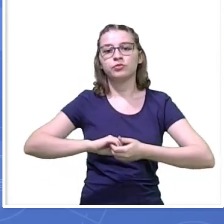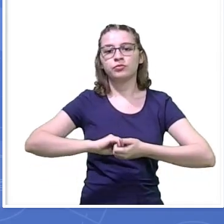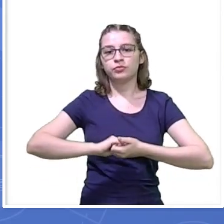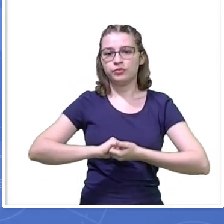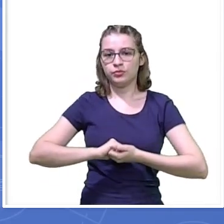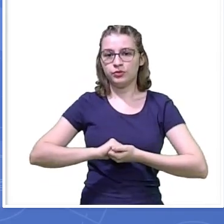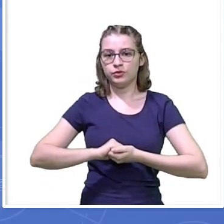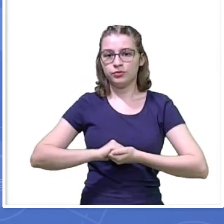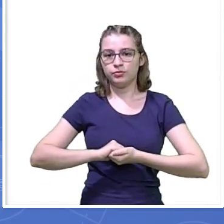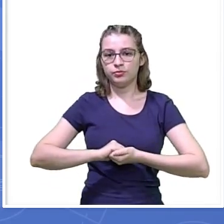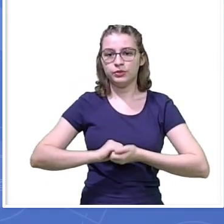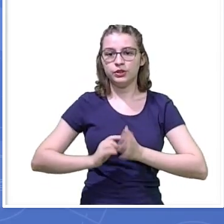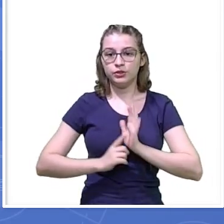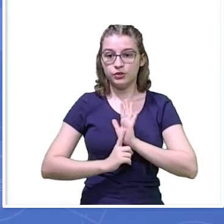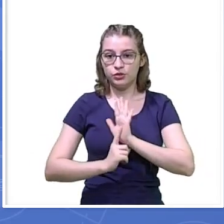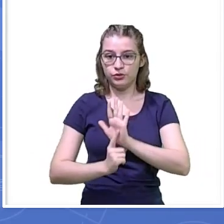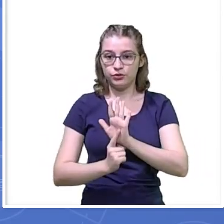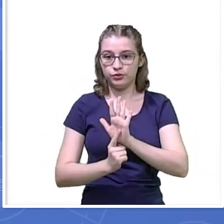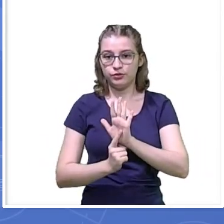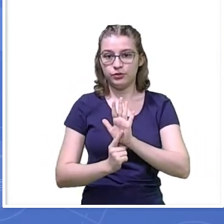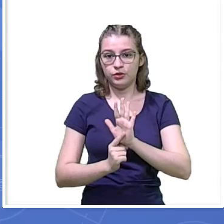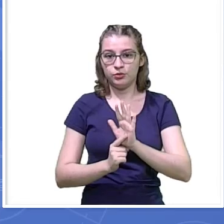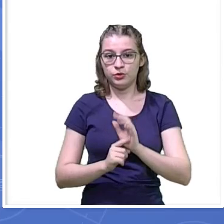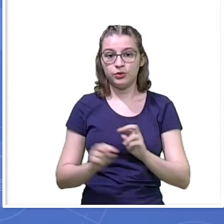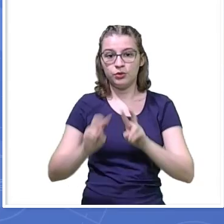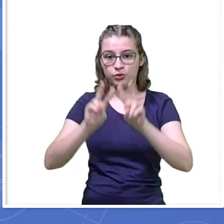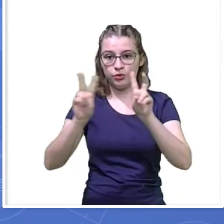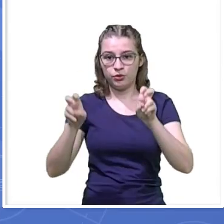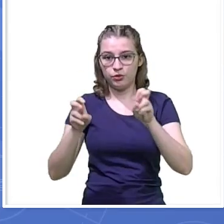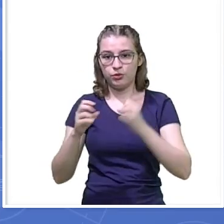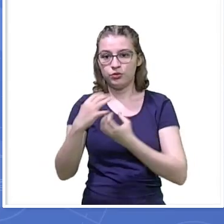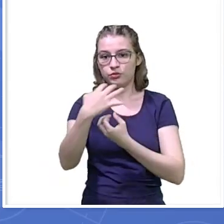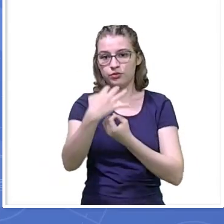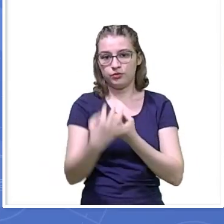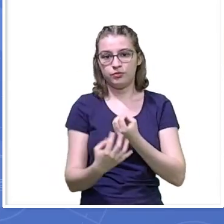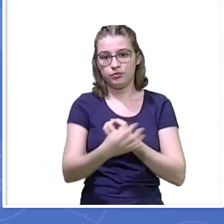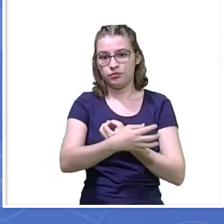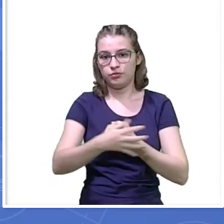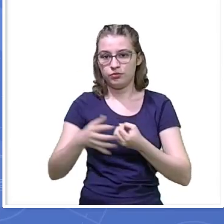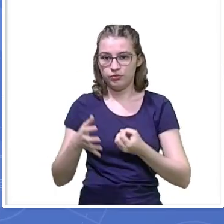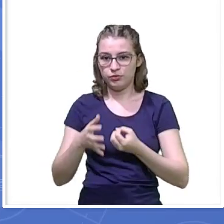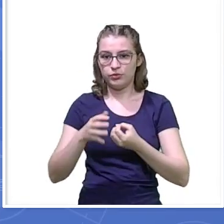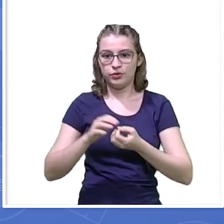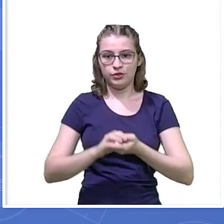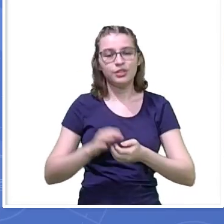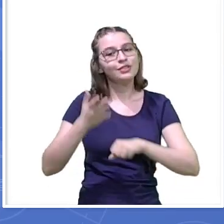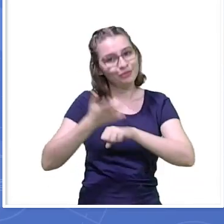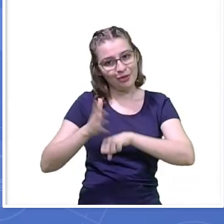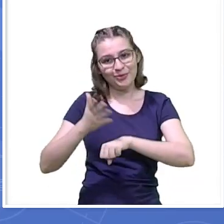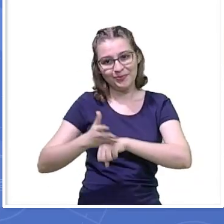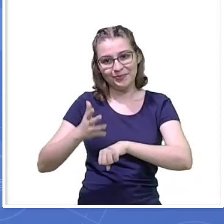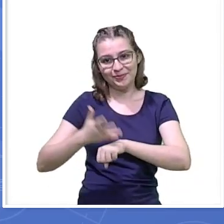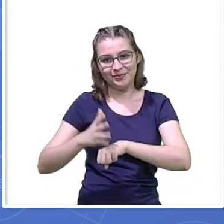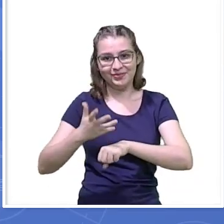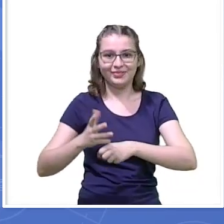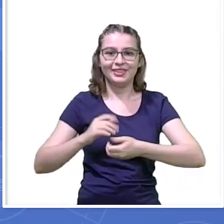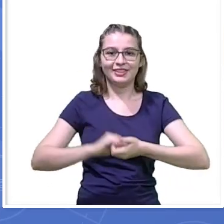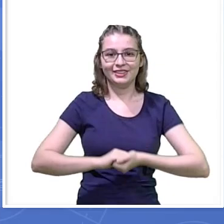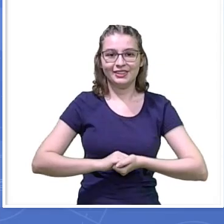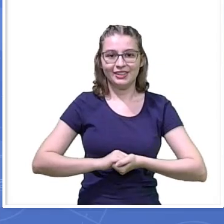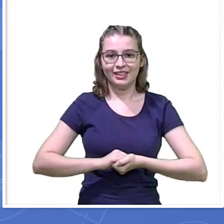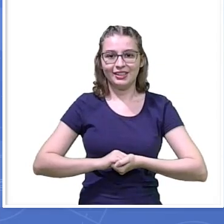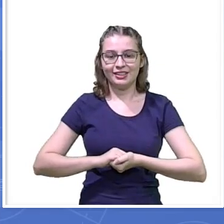vai trazer para vocês com relação ao conteúdo da aula anterior, onde vocês vão praticar, verificar aí